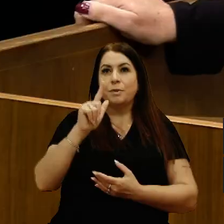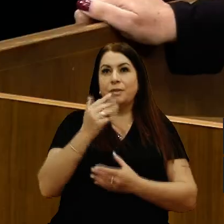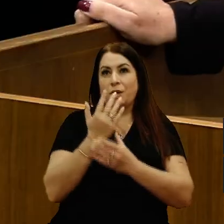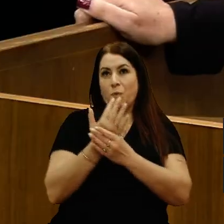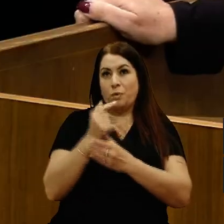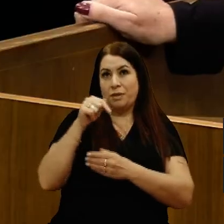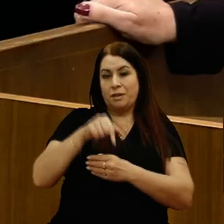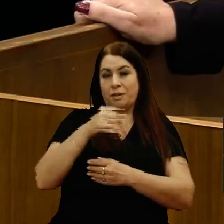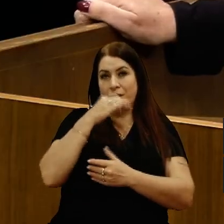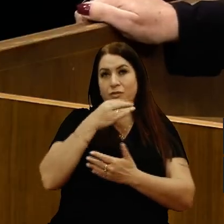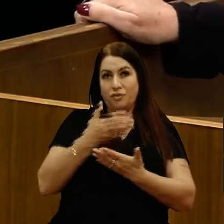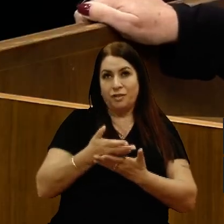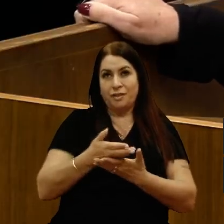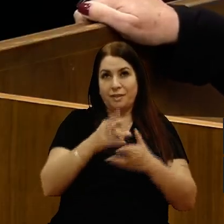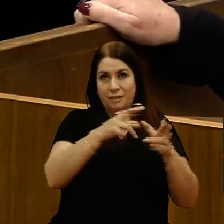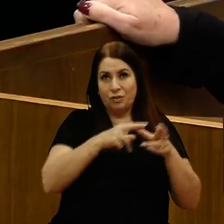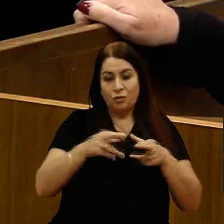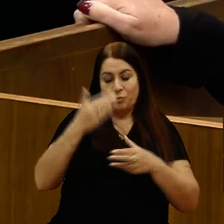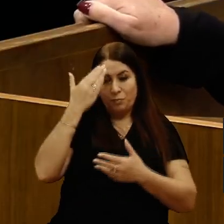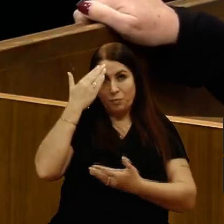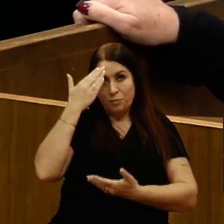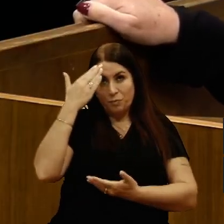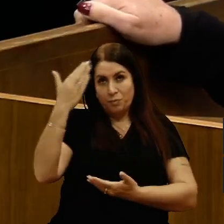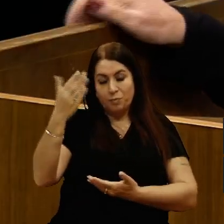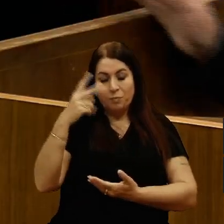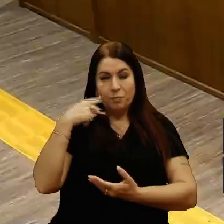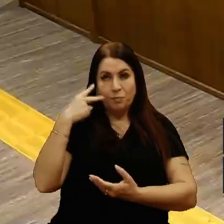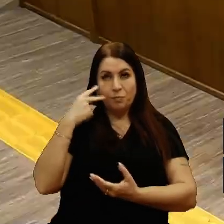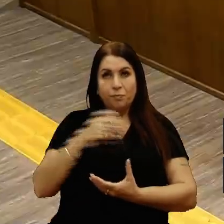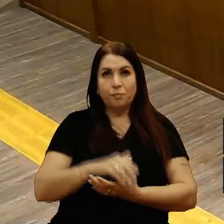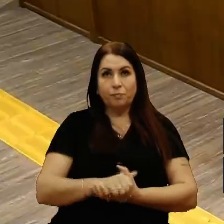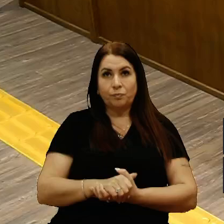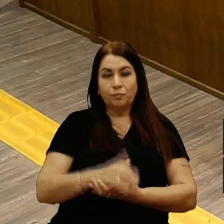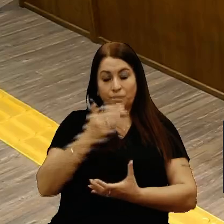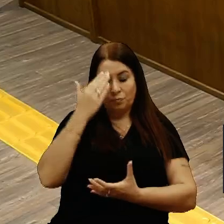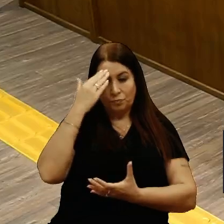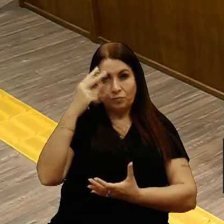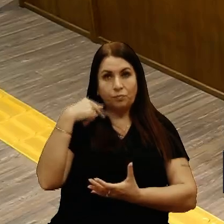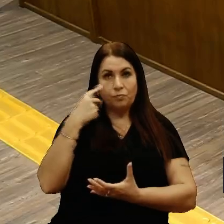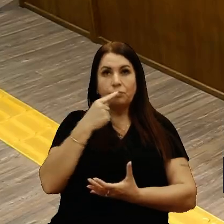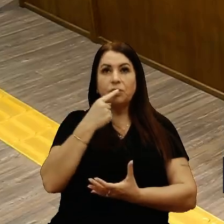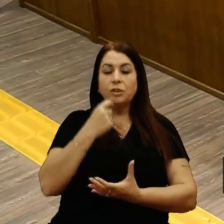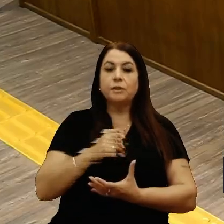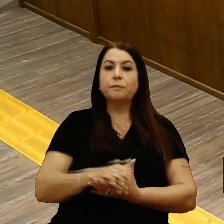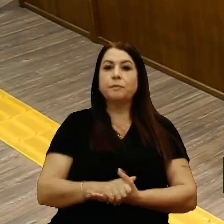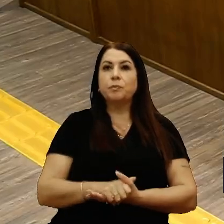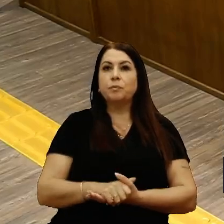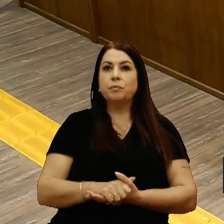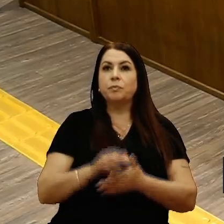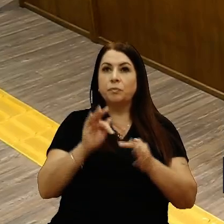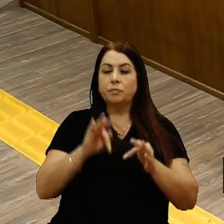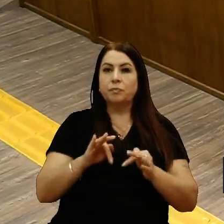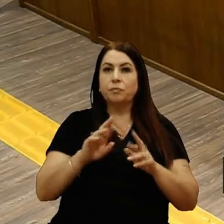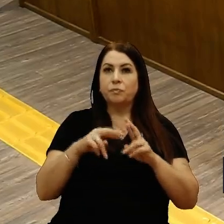em Caxias do Sul, na nossa região. Obrigada, vereadores. Obrigado, vereadora Rose Frigieri.